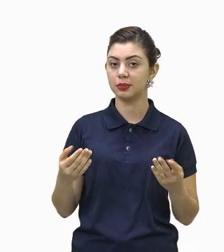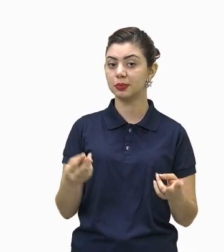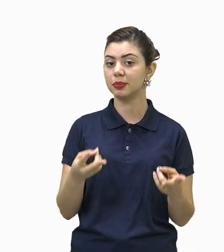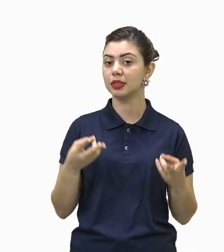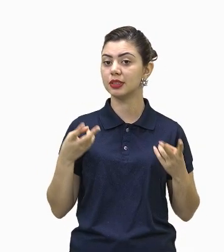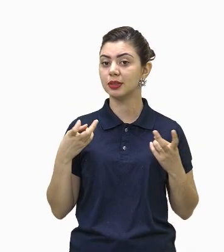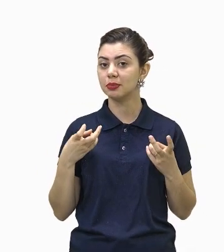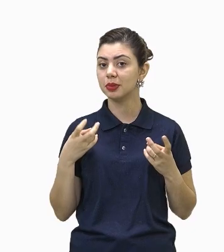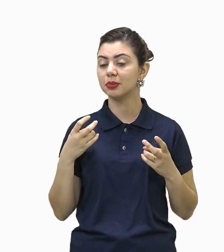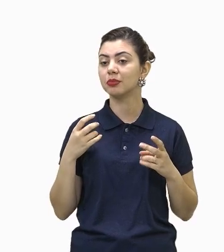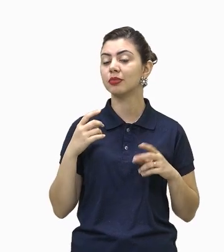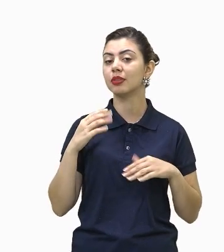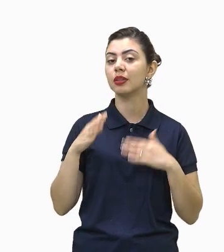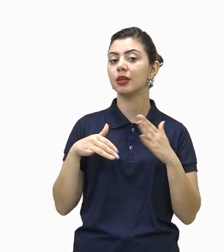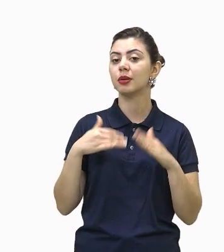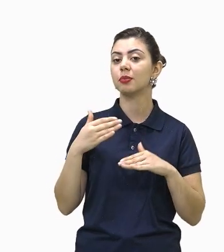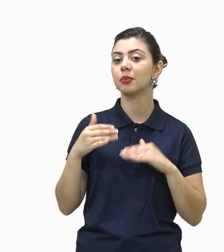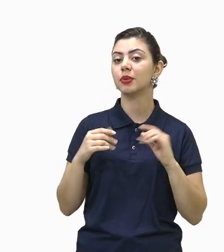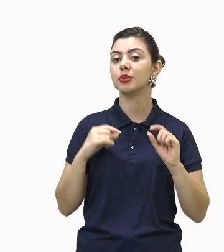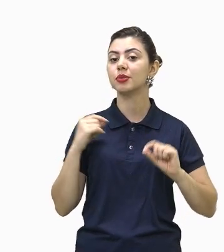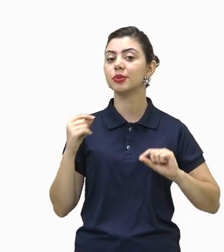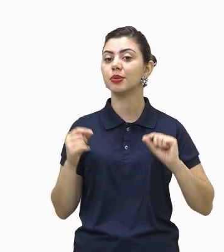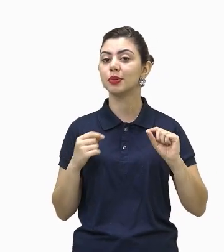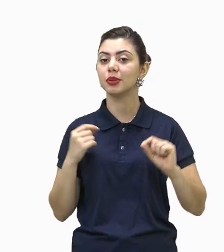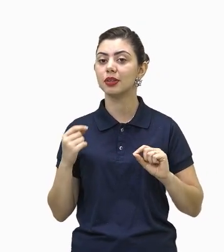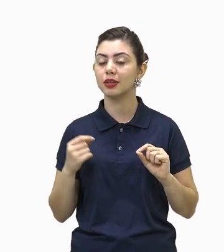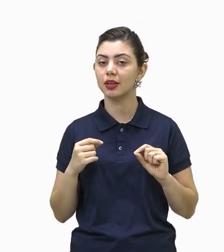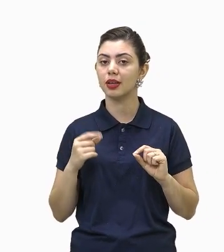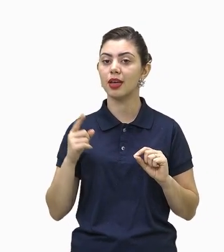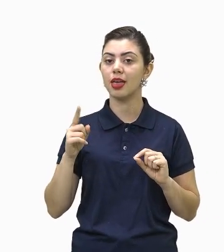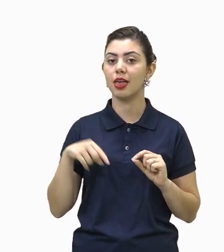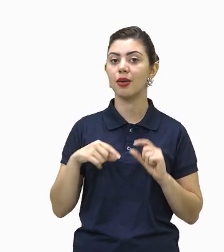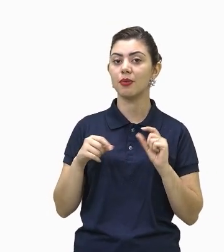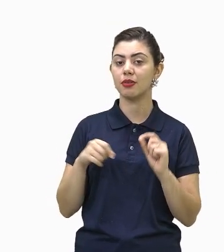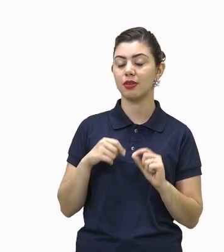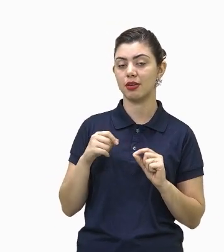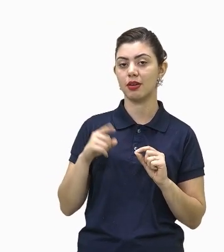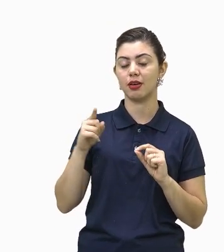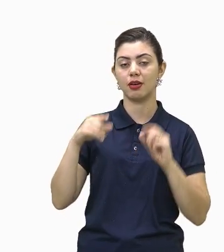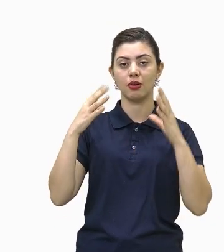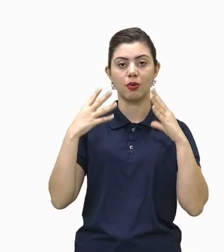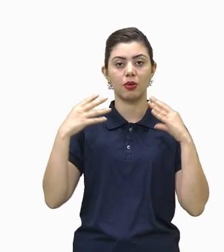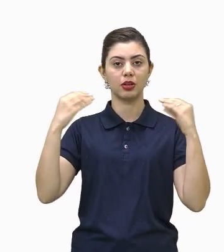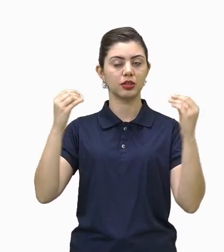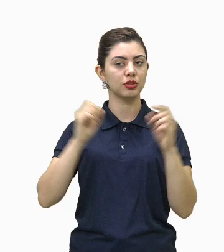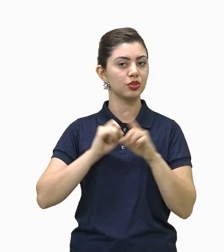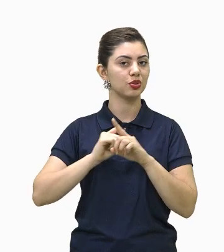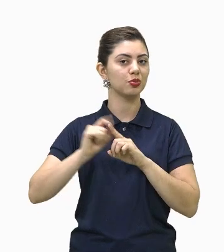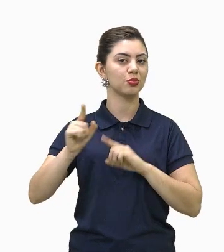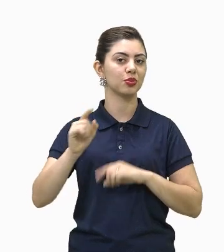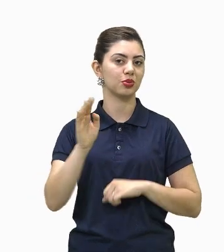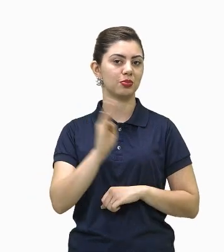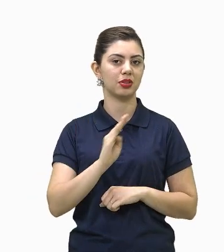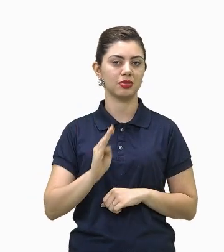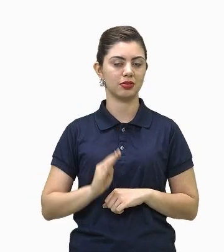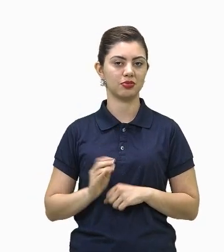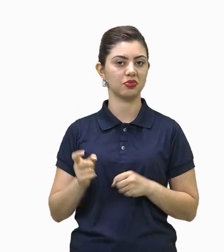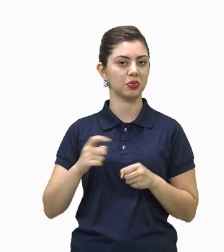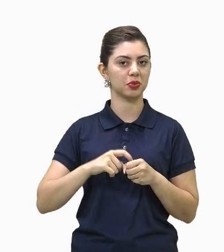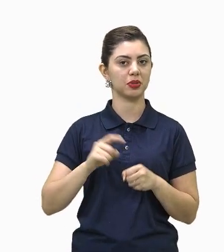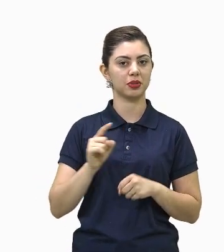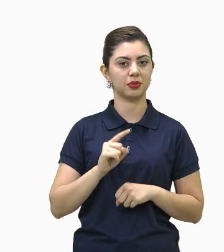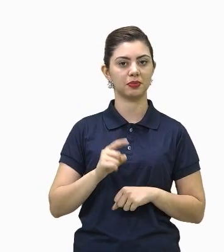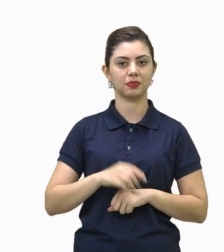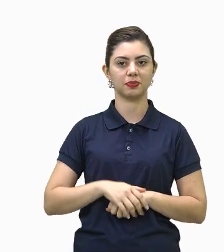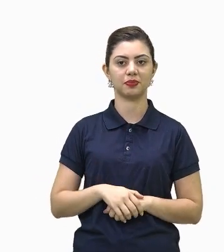né, exatamente, né, essa ida, essa expulsão então aí dos holandeses do Brasil. Acompanhe